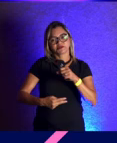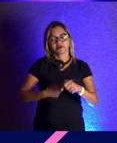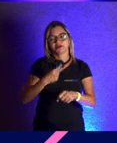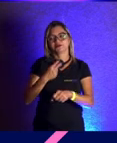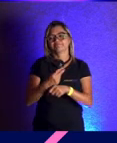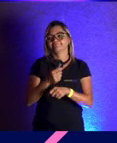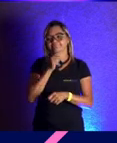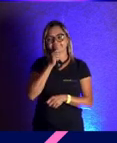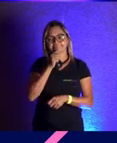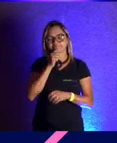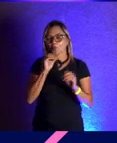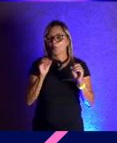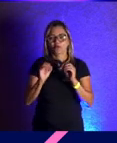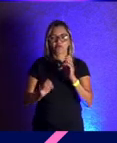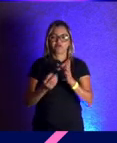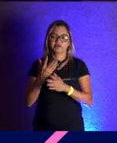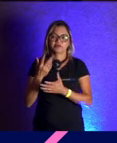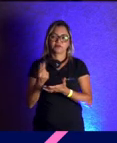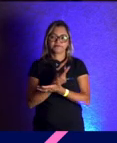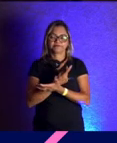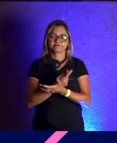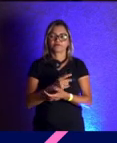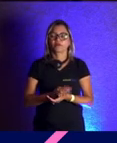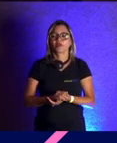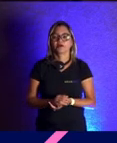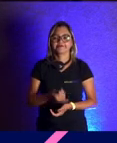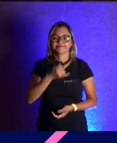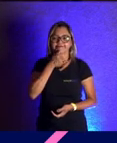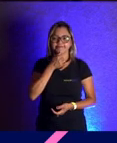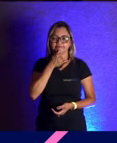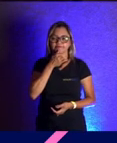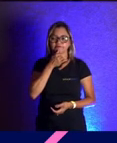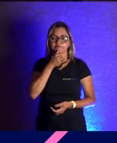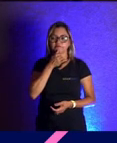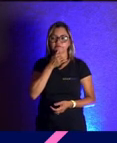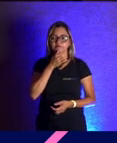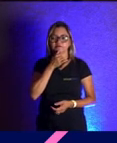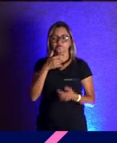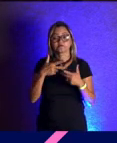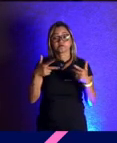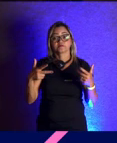nem isso acontecer. Então, é um pouco frustrante, porque para que algo